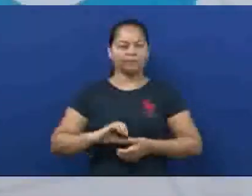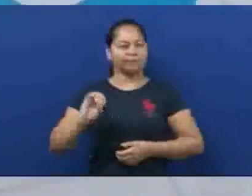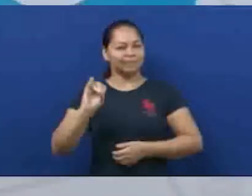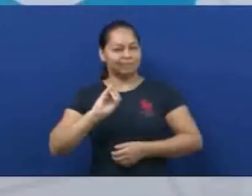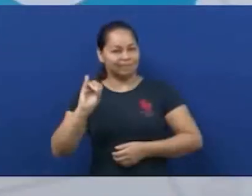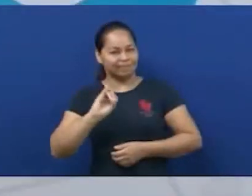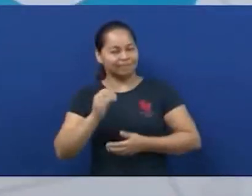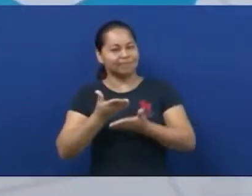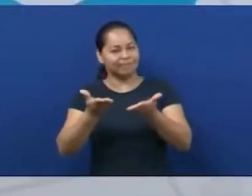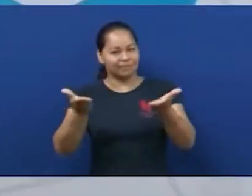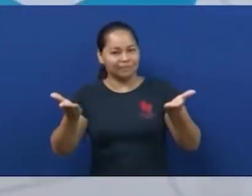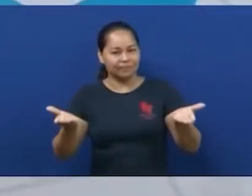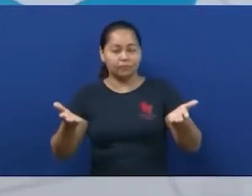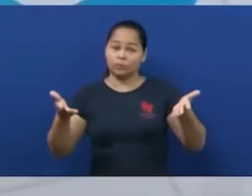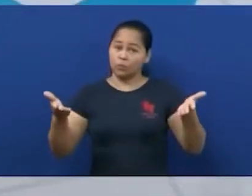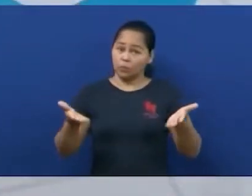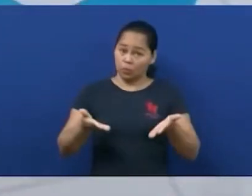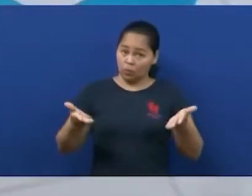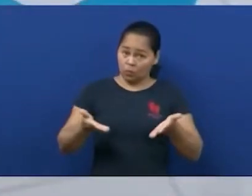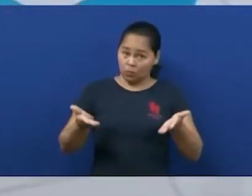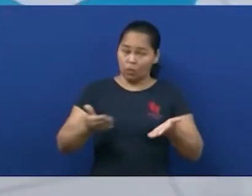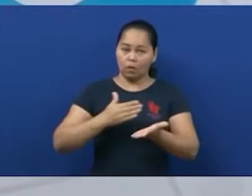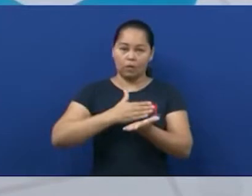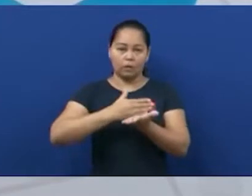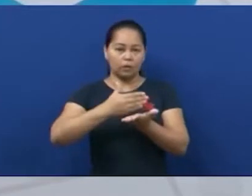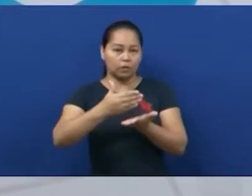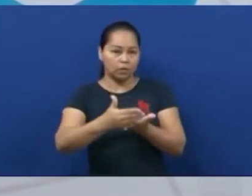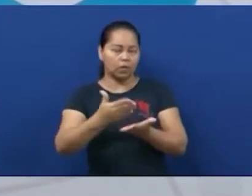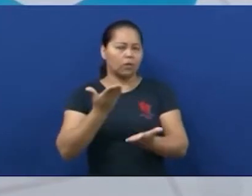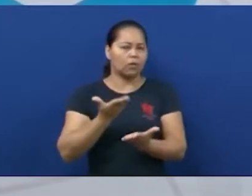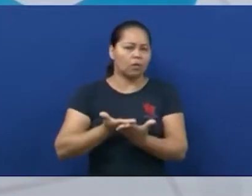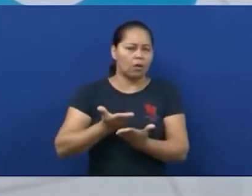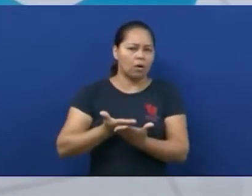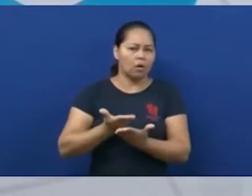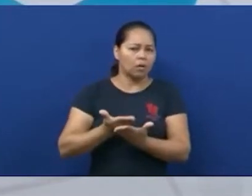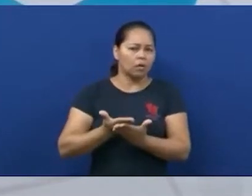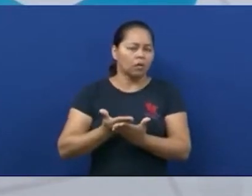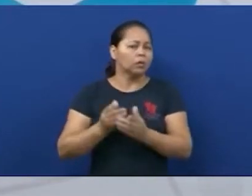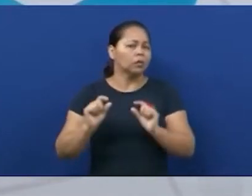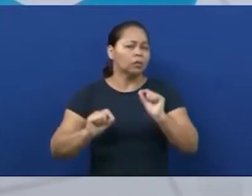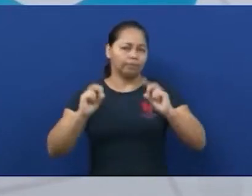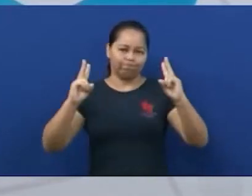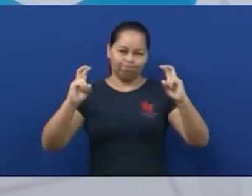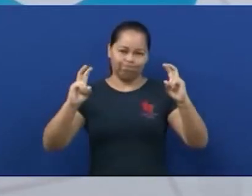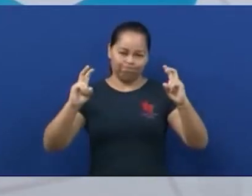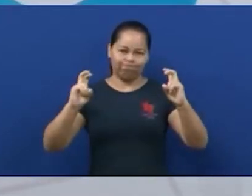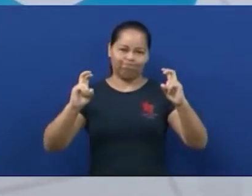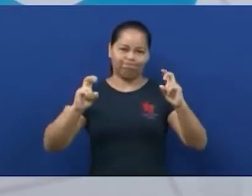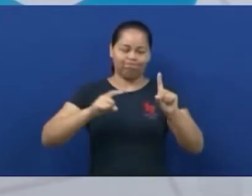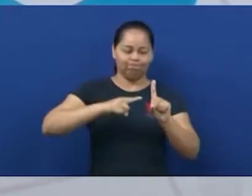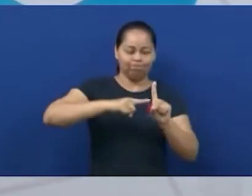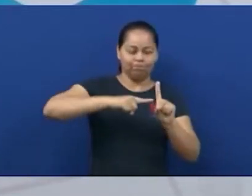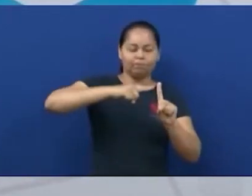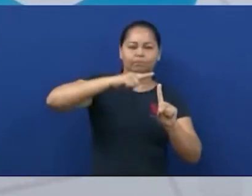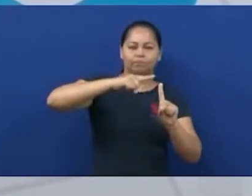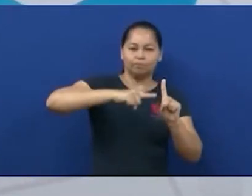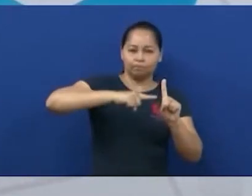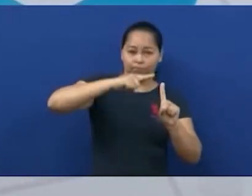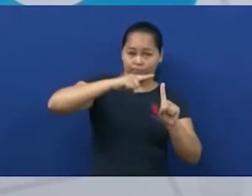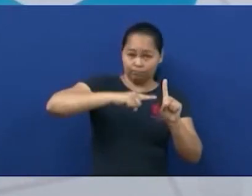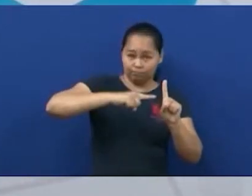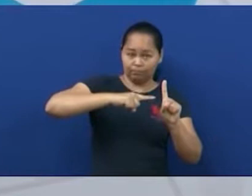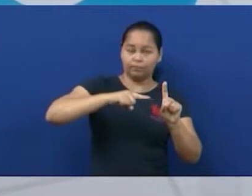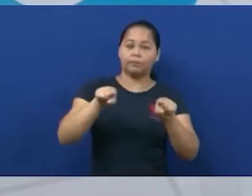Oi a todos. Hoje a gente vai iniciar uma aula sobre temperatura e calor, que está dentro das ciências